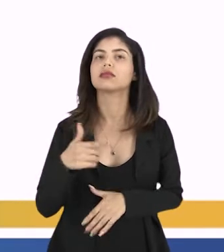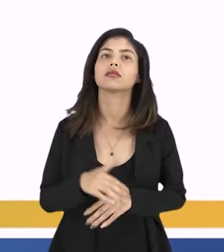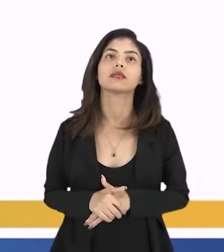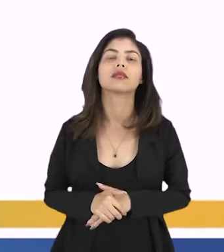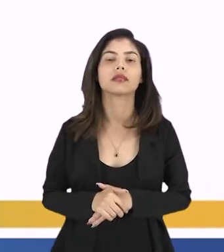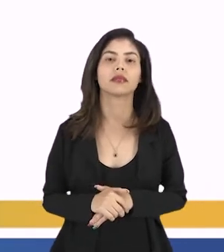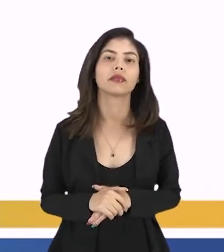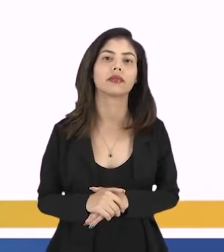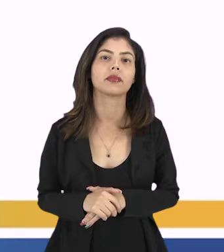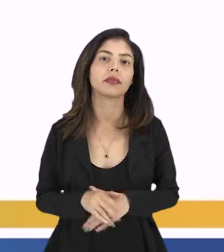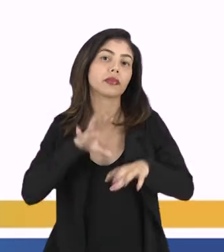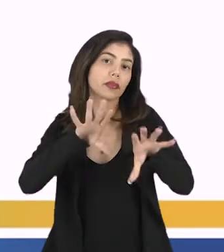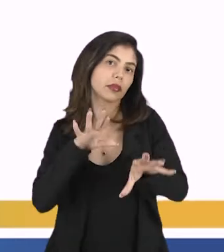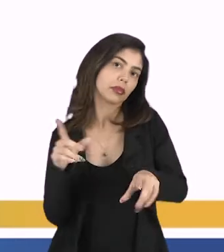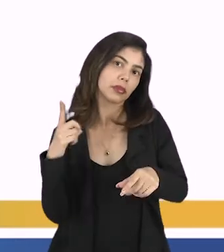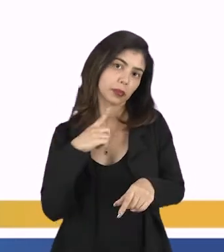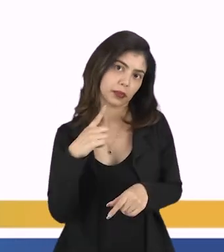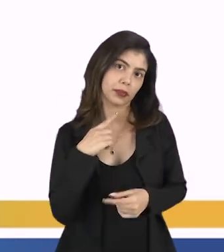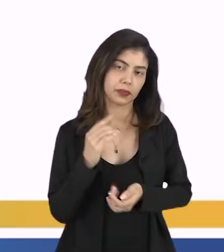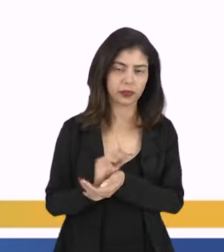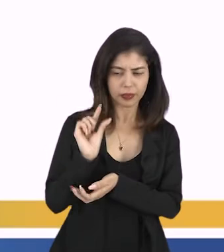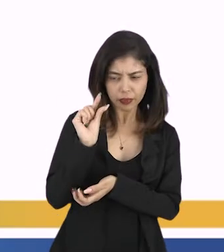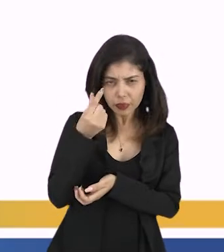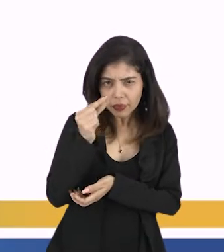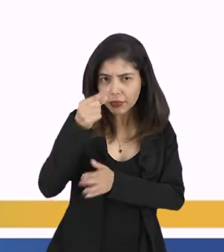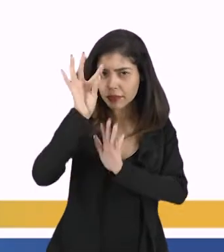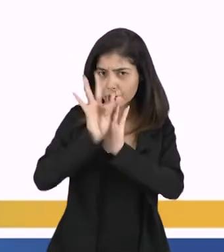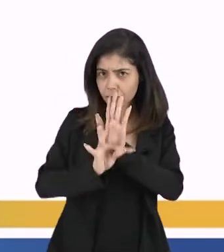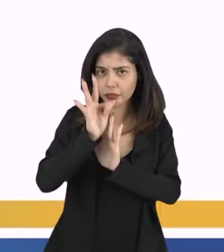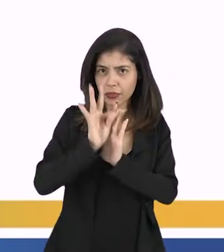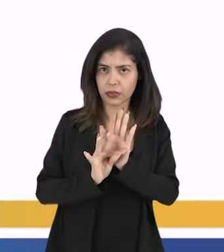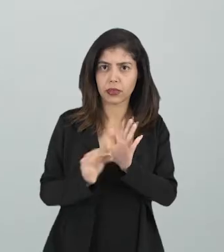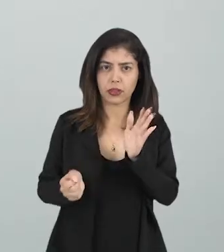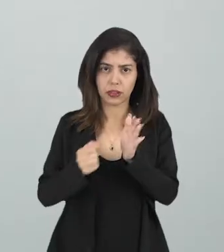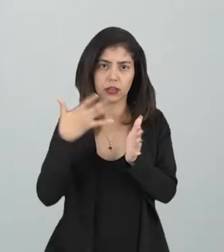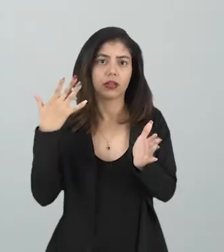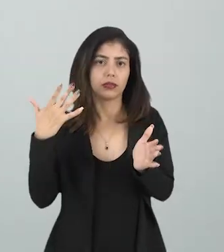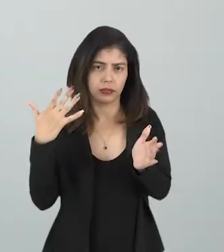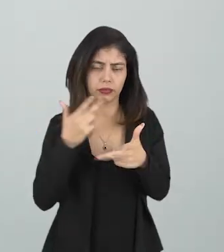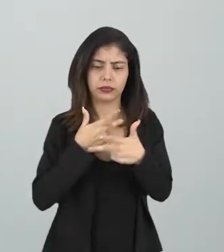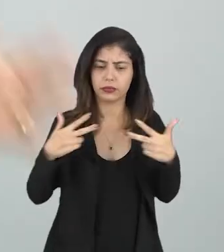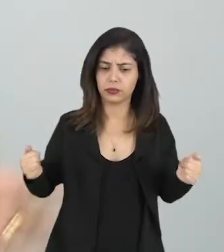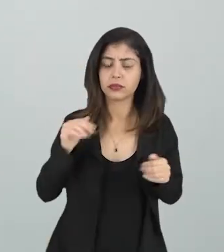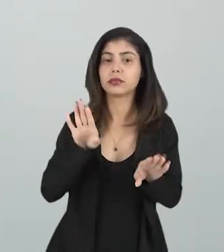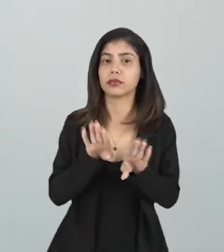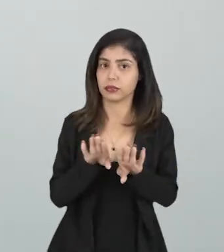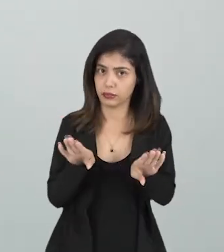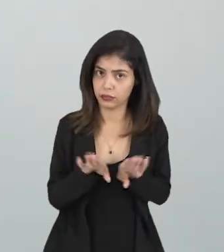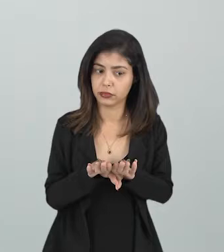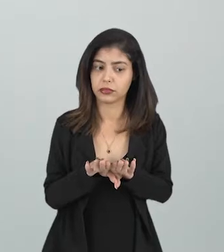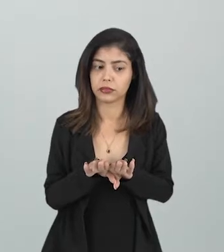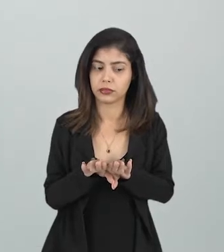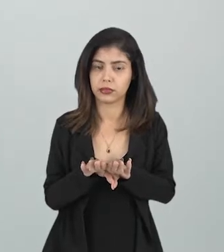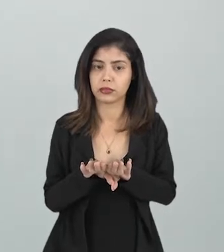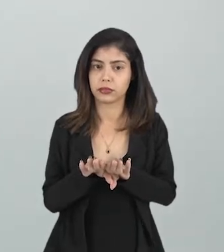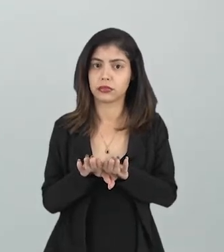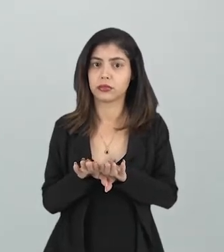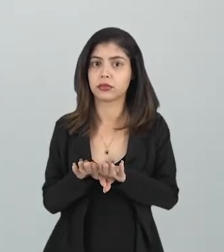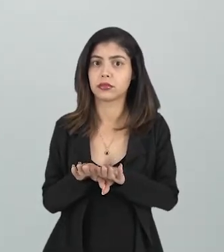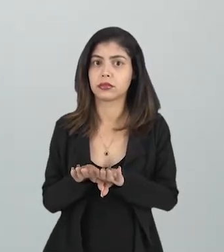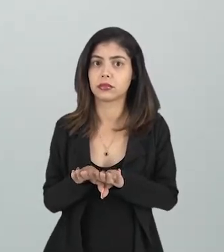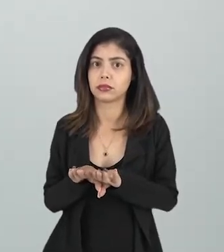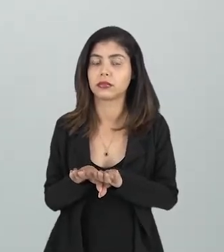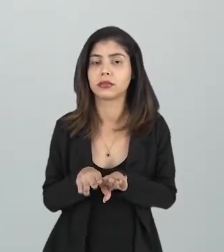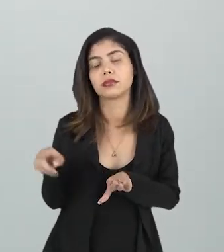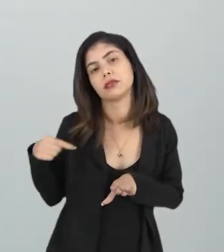outros. Então nós temos aí, nesse pequeno texto de introdução, muita coisa que isso aí dá pano